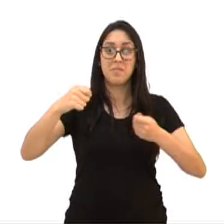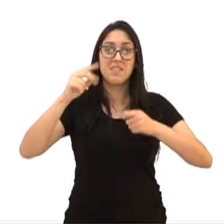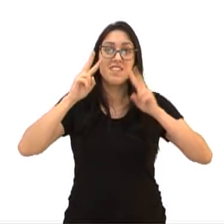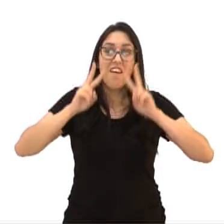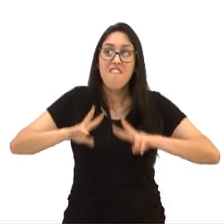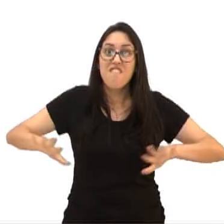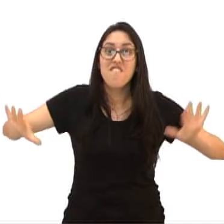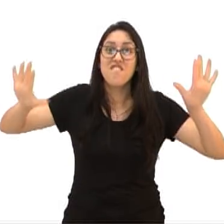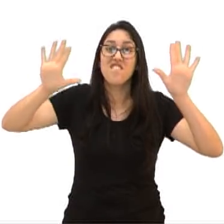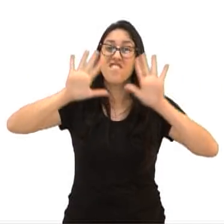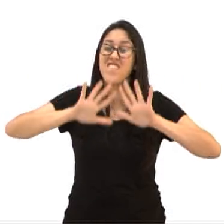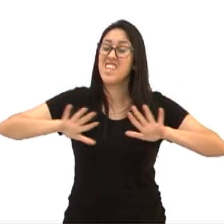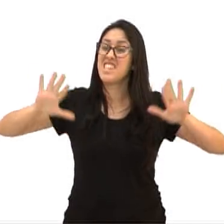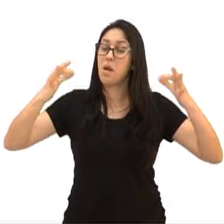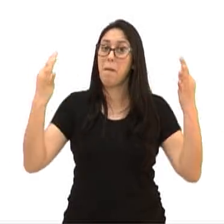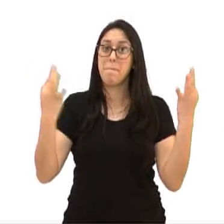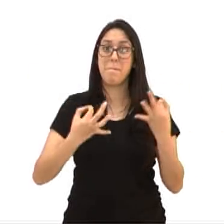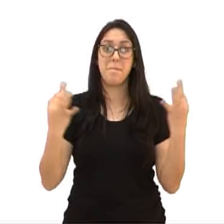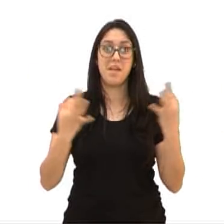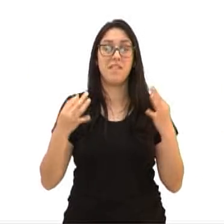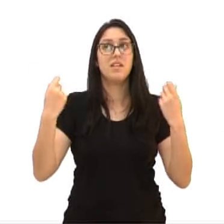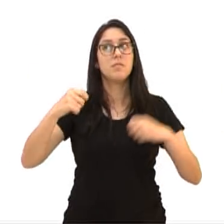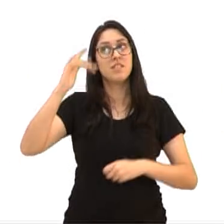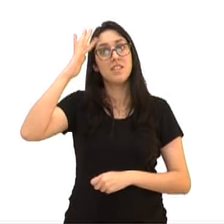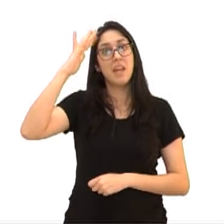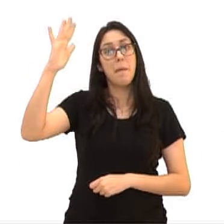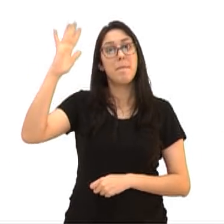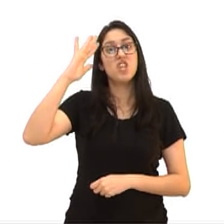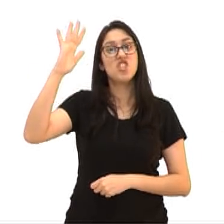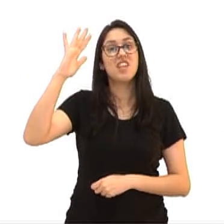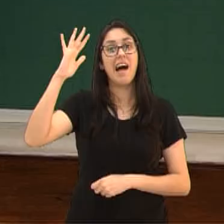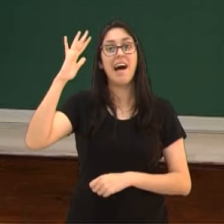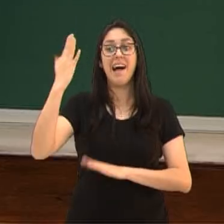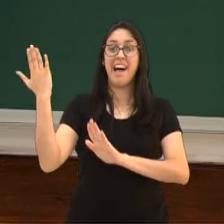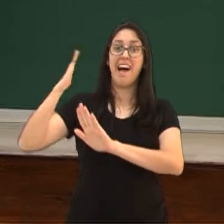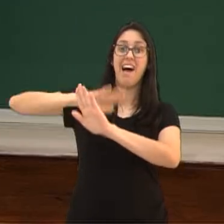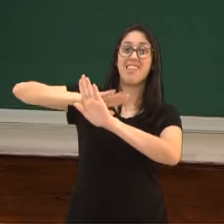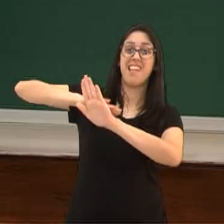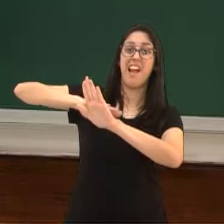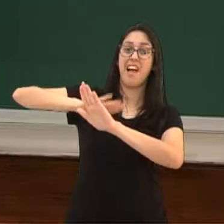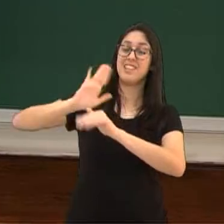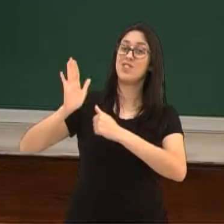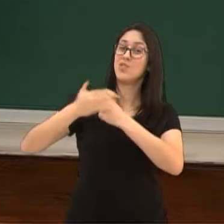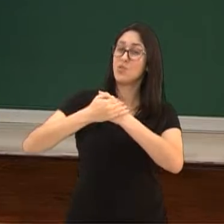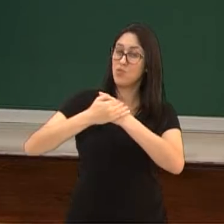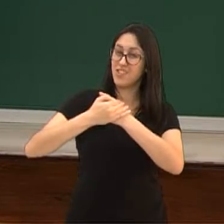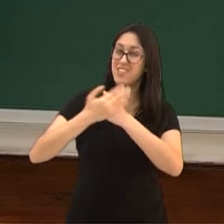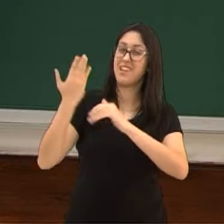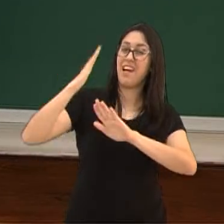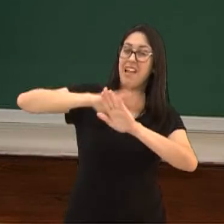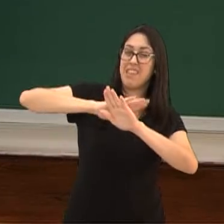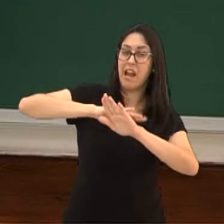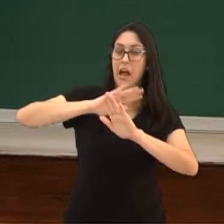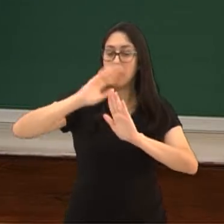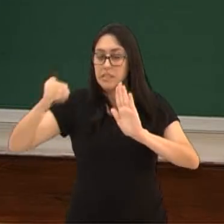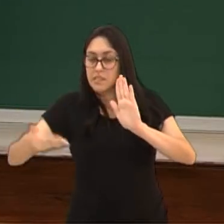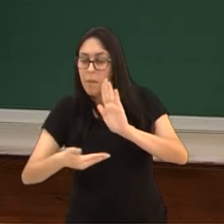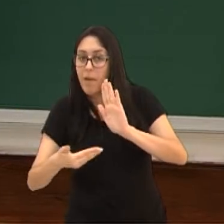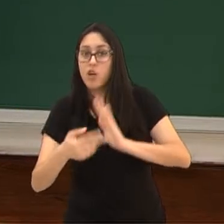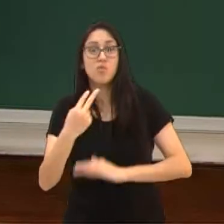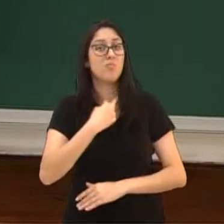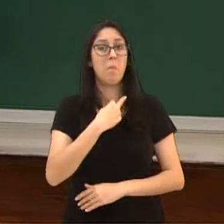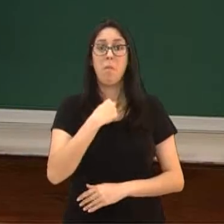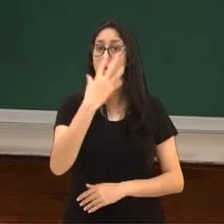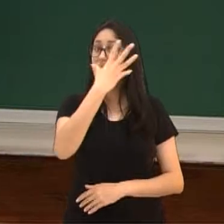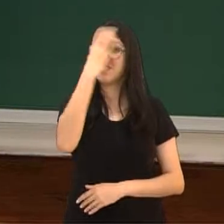de raio-x, porque nós vamos ter que imaginar os cubinhos que estão por trás. Aqueles que estão lá embaixo, para que a gente não esqueça de contar